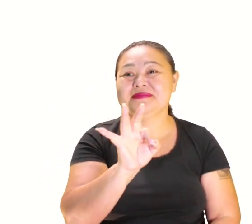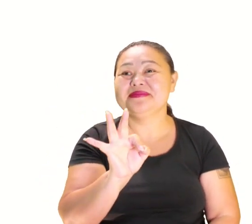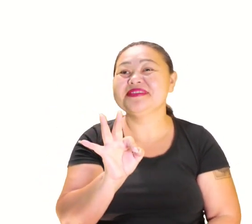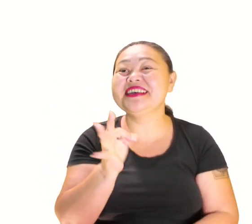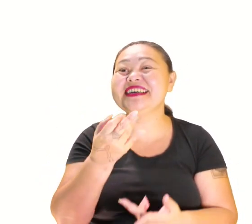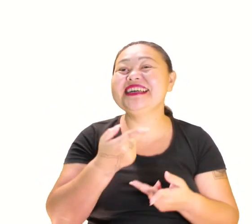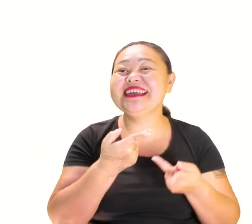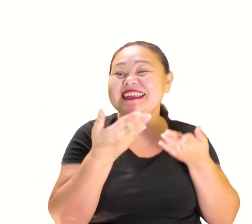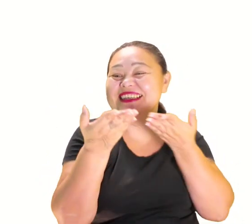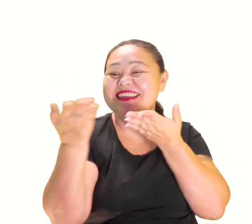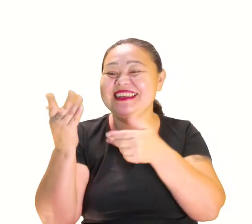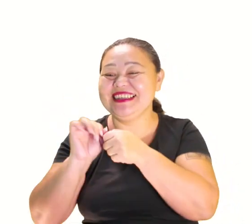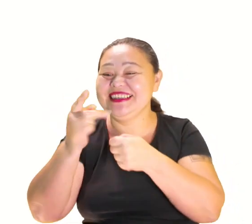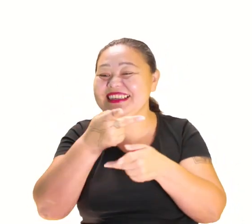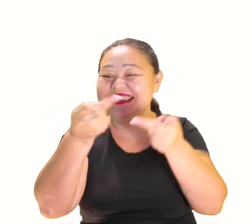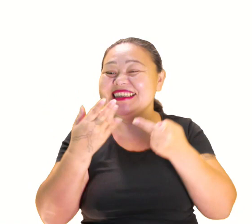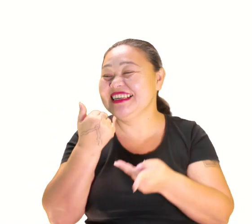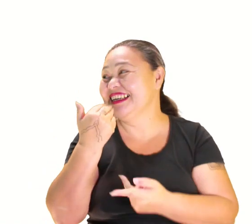rodízio?